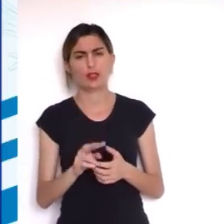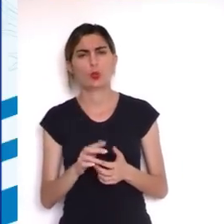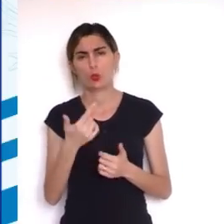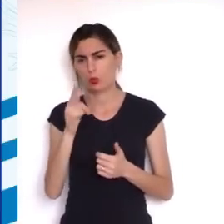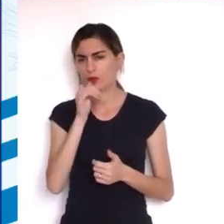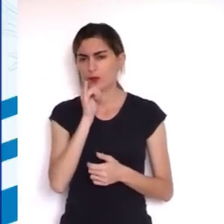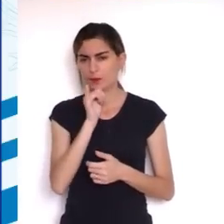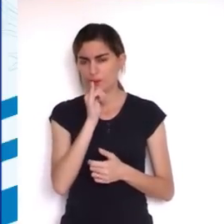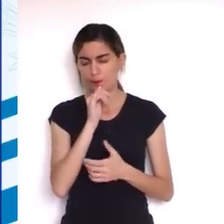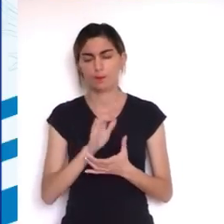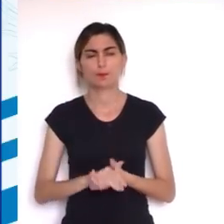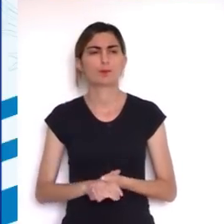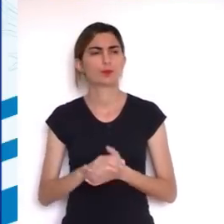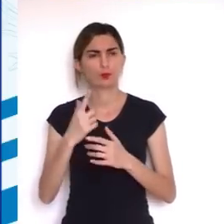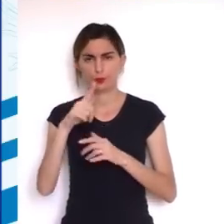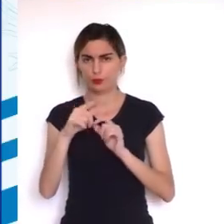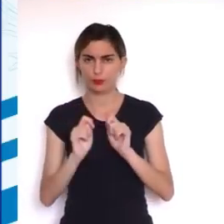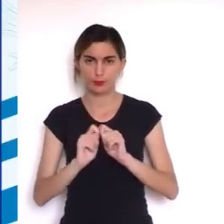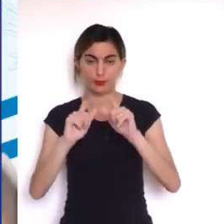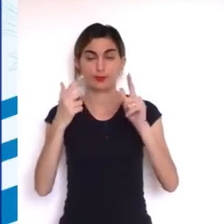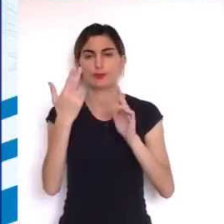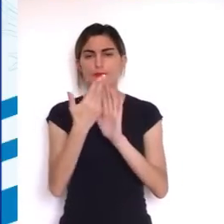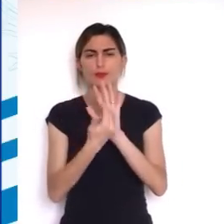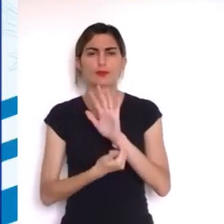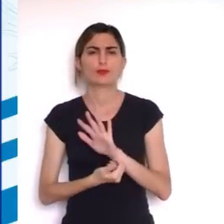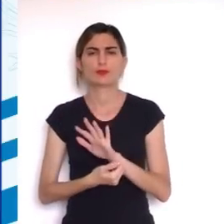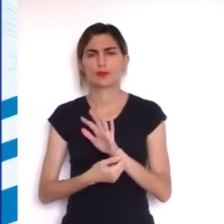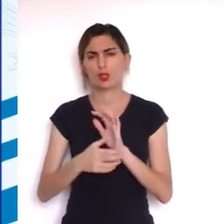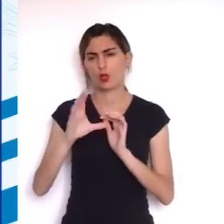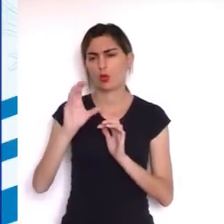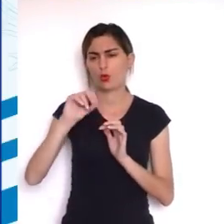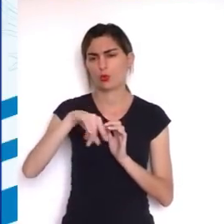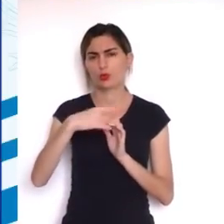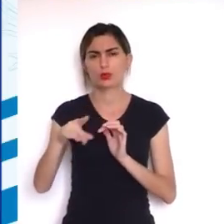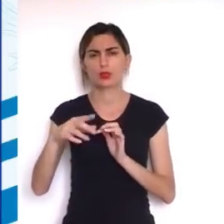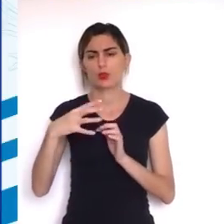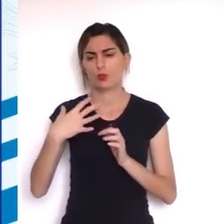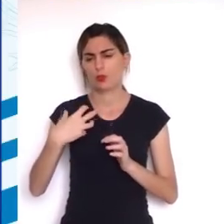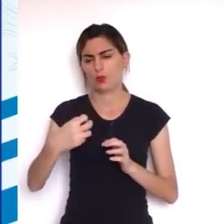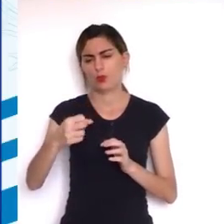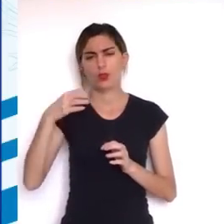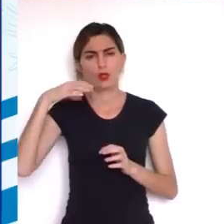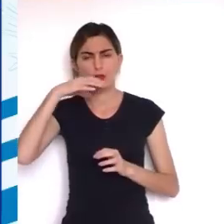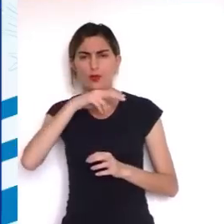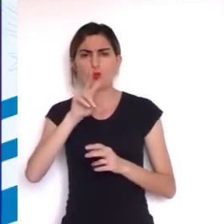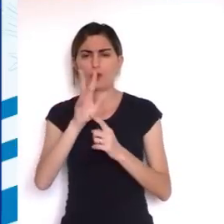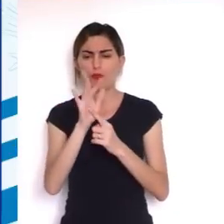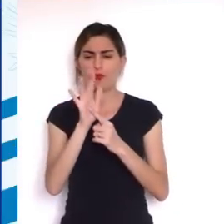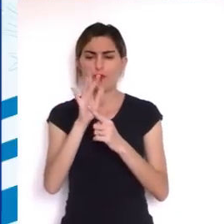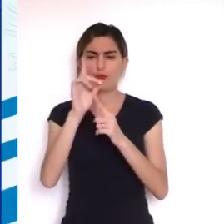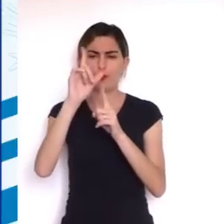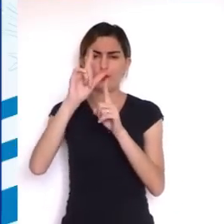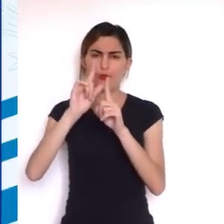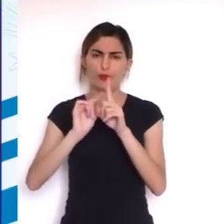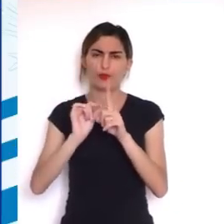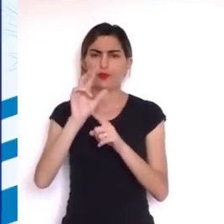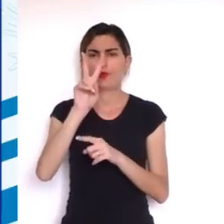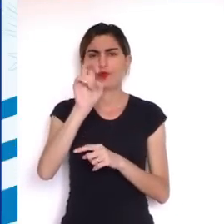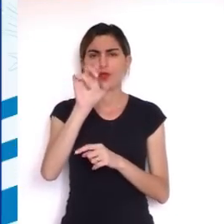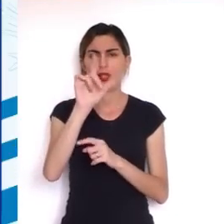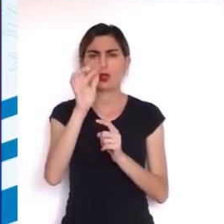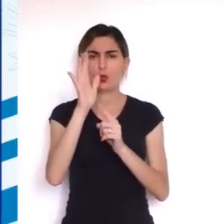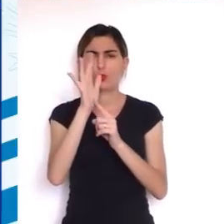vê, né? Outro exemplo, outra imagem linda sobre essa questão da condução do calor. Veja aí que eu tenho uma vela, que